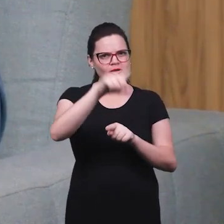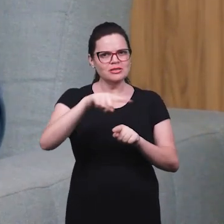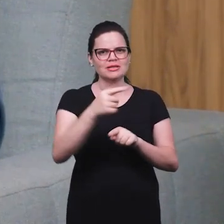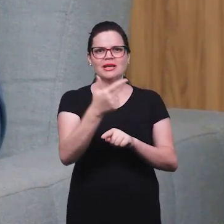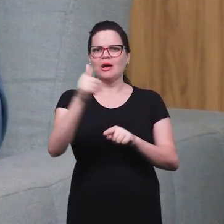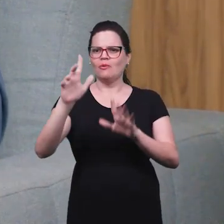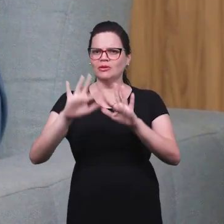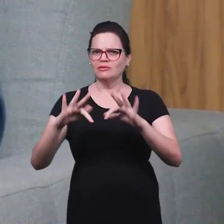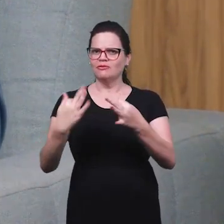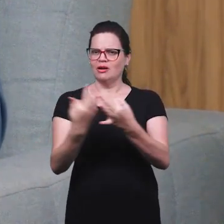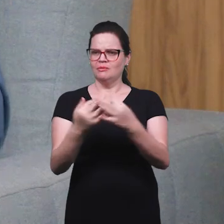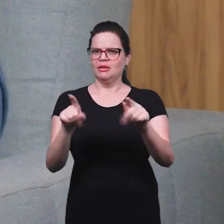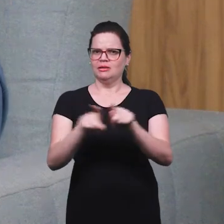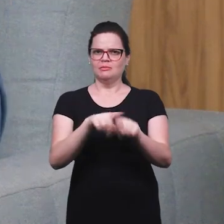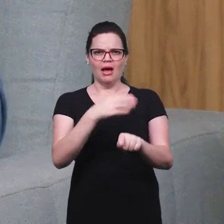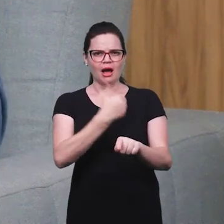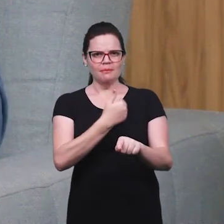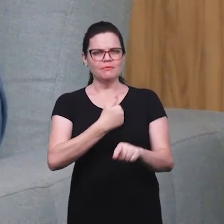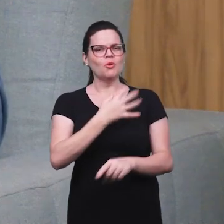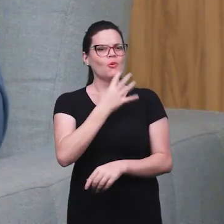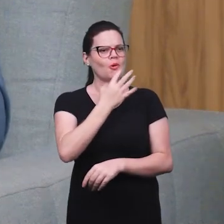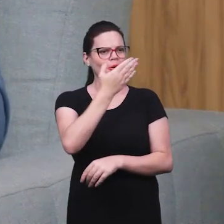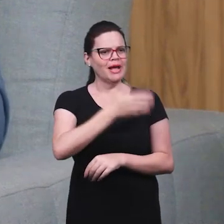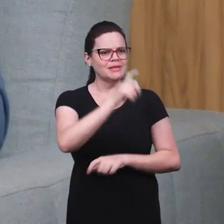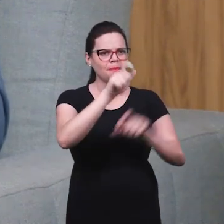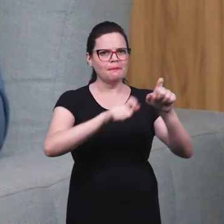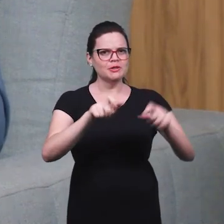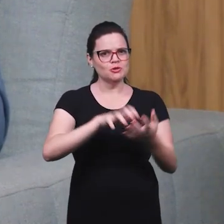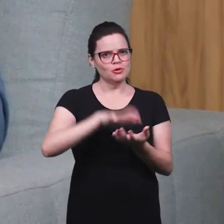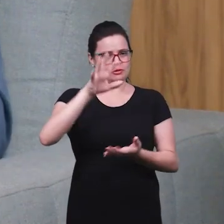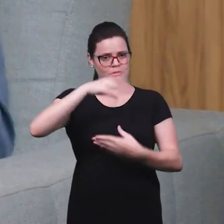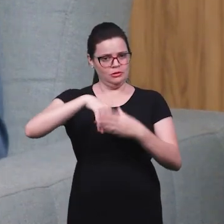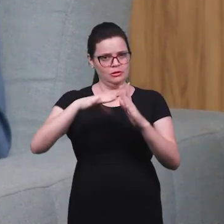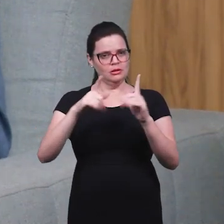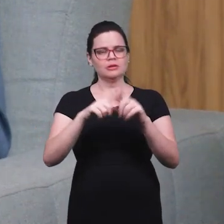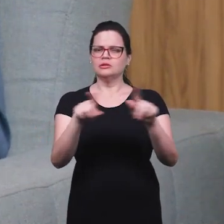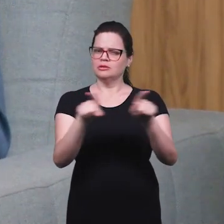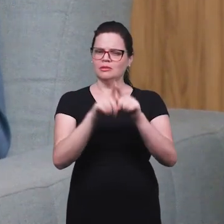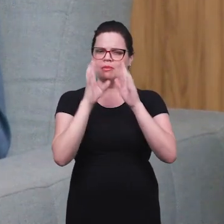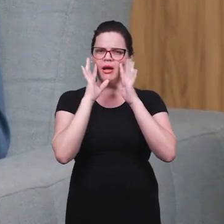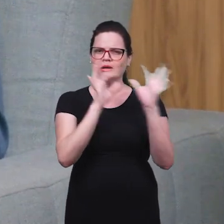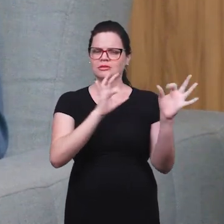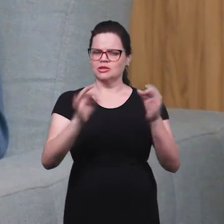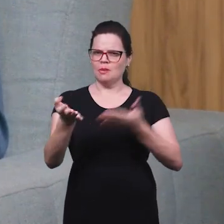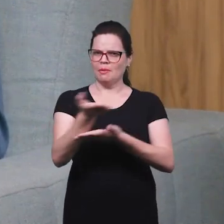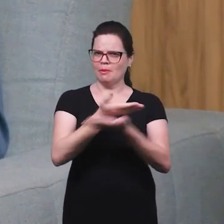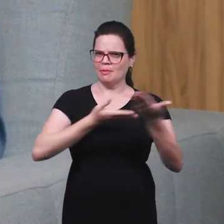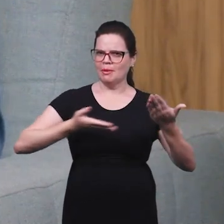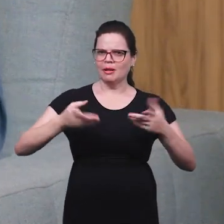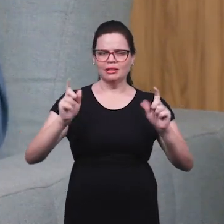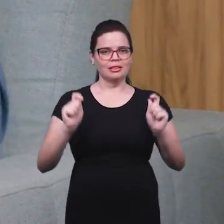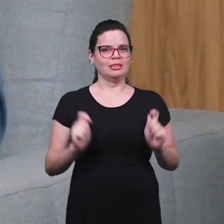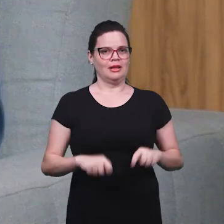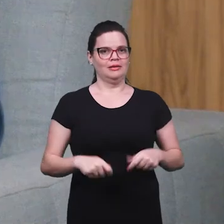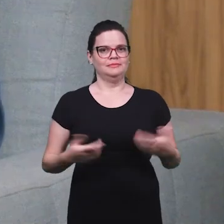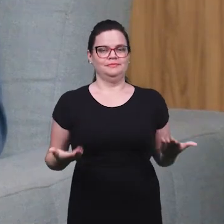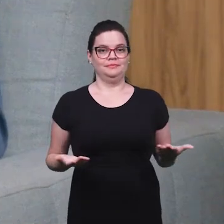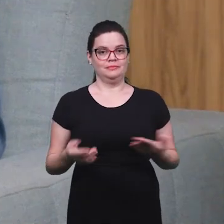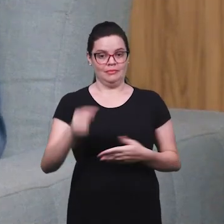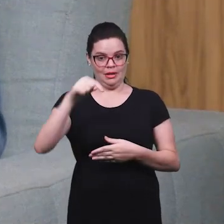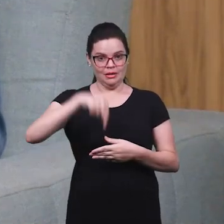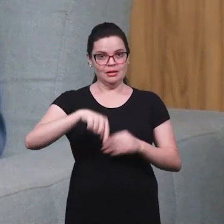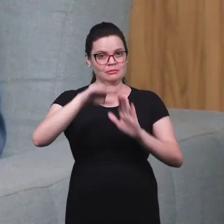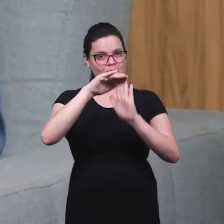que é parente, amigo, que tem um idoso na sua igreja. Este programa, ele está chegando dentro dos